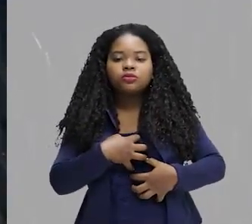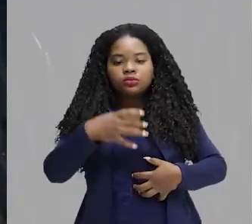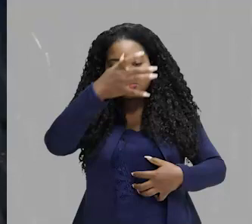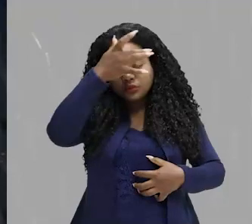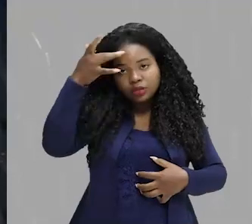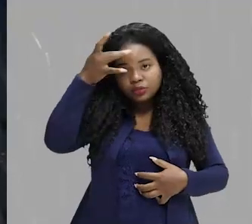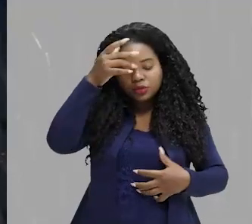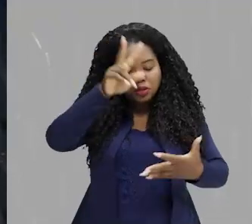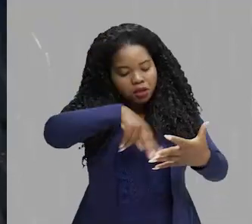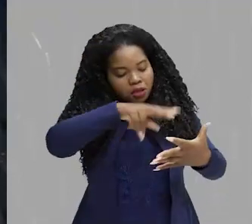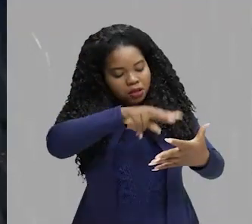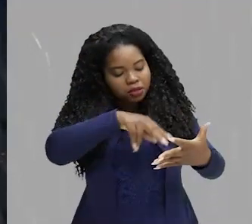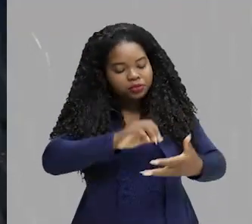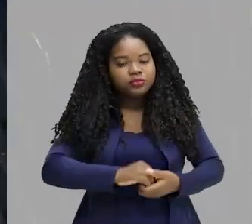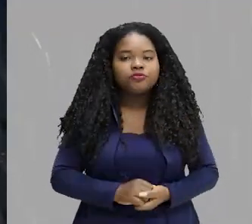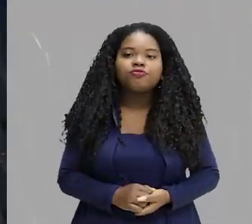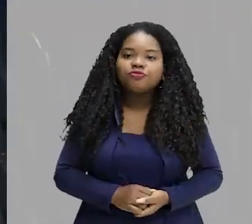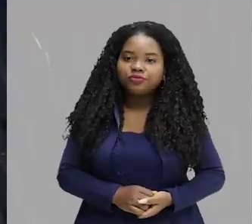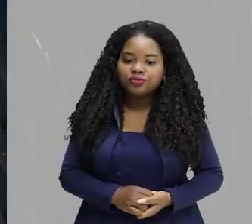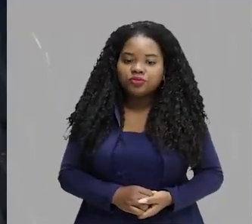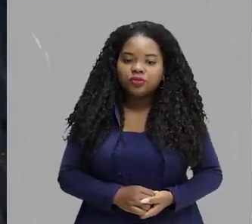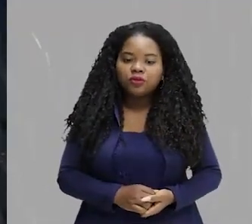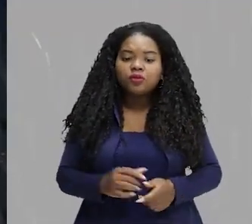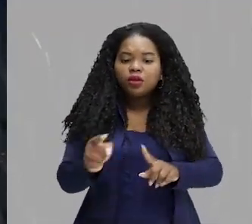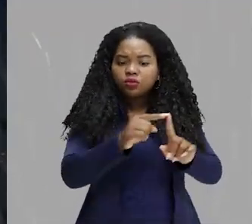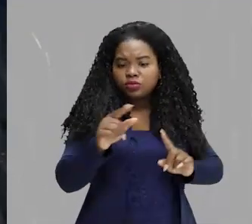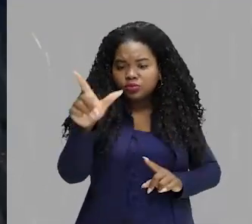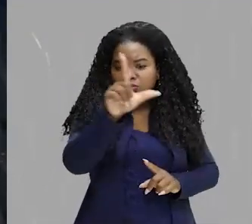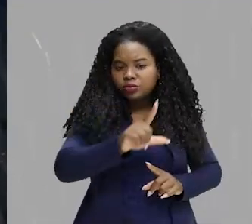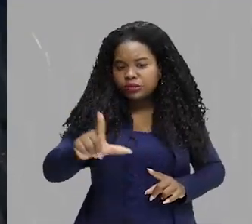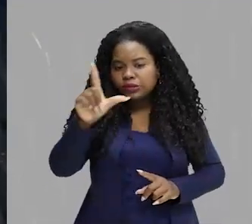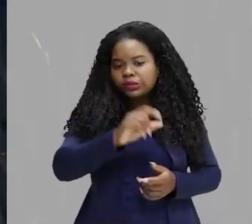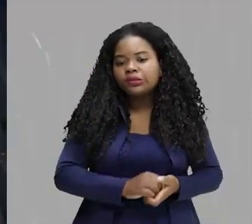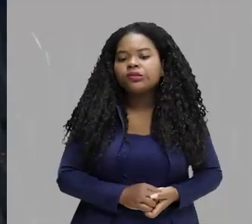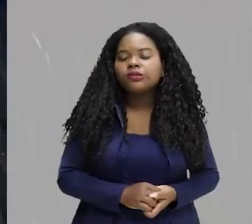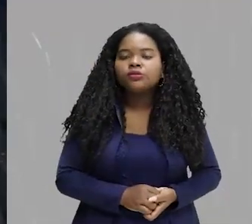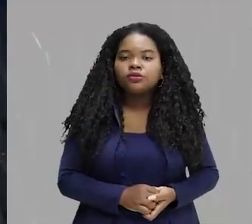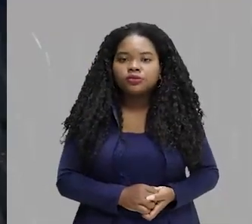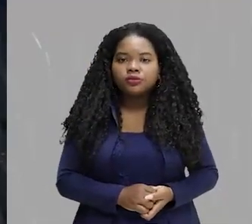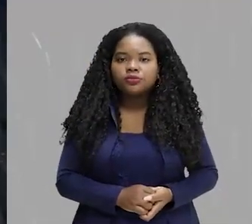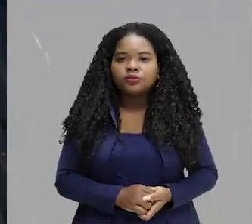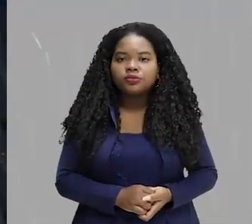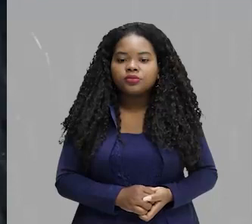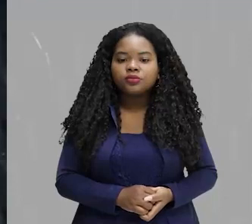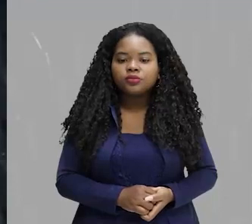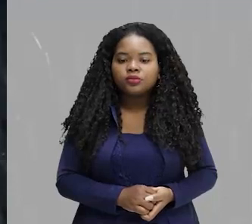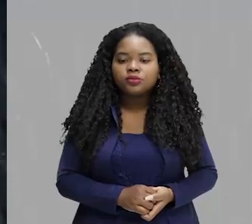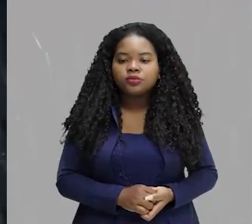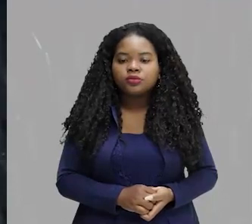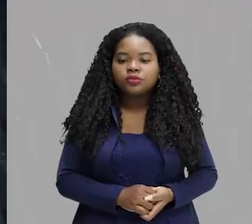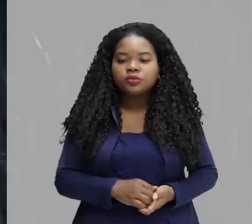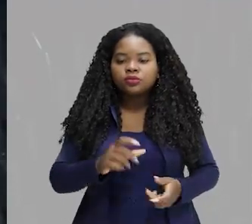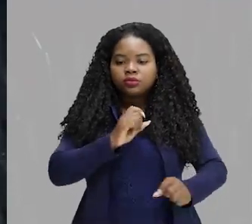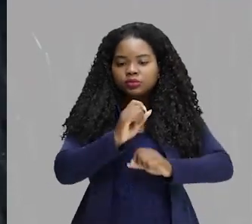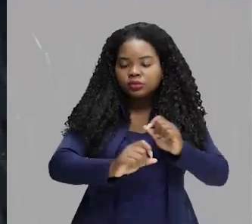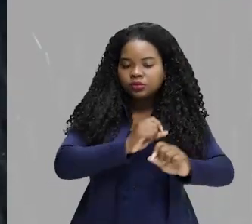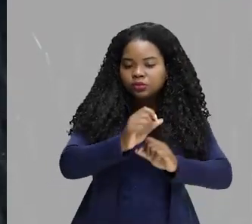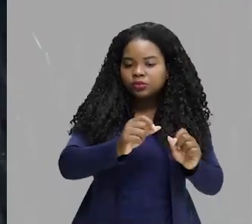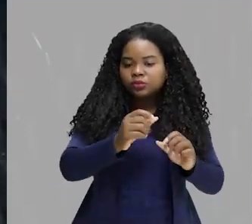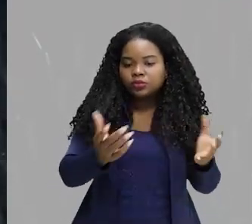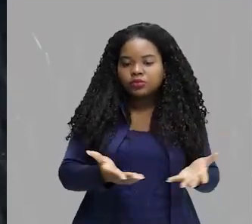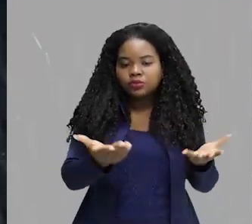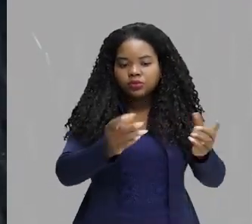Então, aqui eu tenho, é um tipo de literatura que evoca, que demanda, que pede uma concentração ou